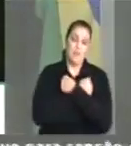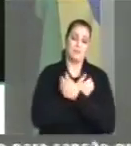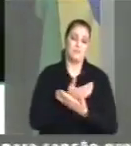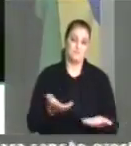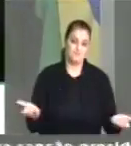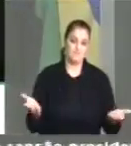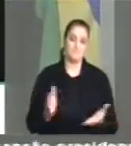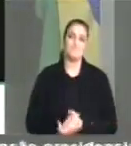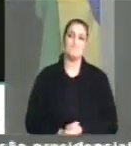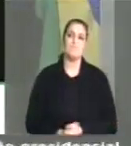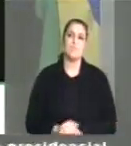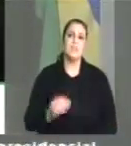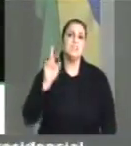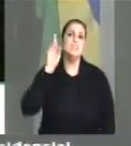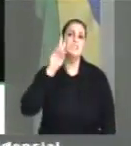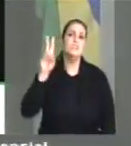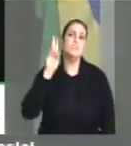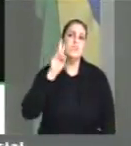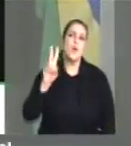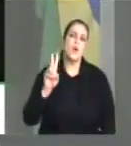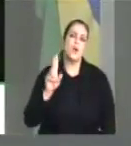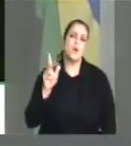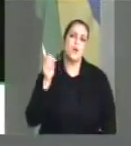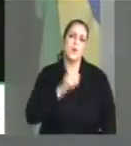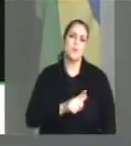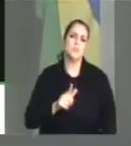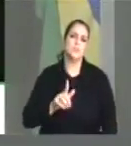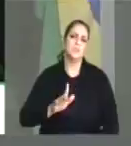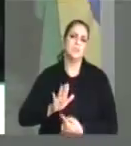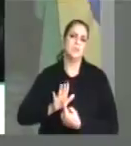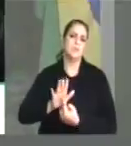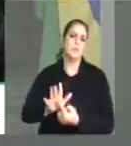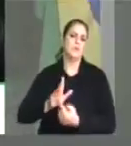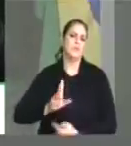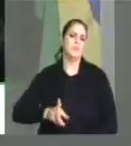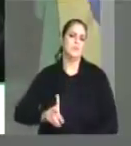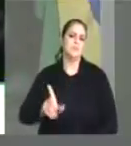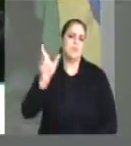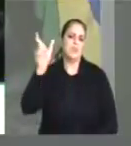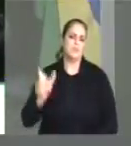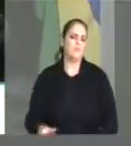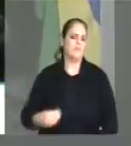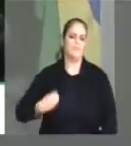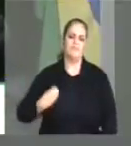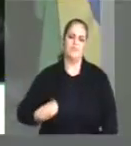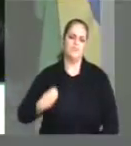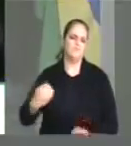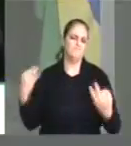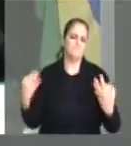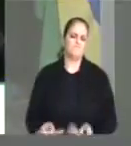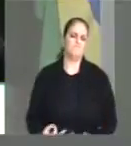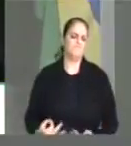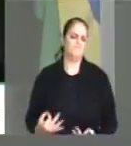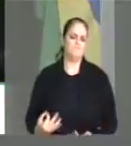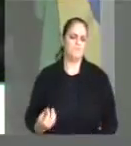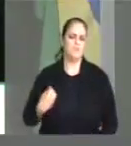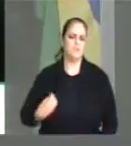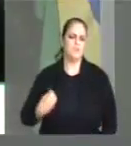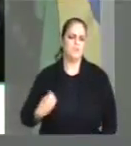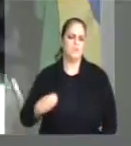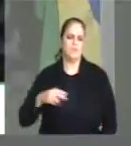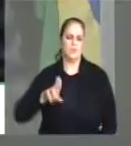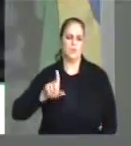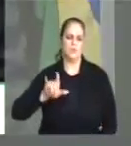preserve a vida íntegra e, acima de tudo, exemplar deste homem que, se vivo estivesse